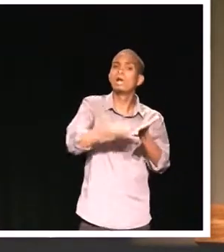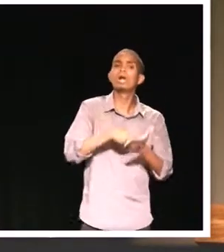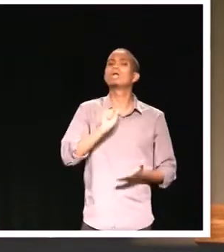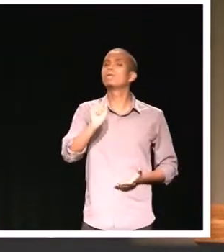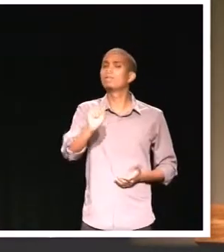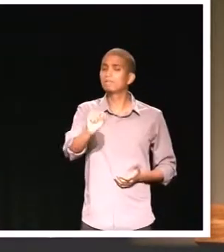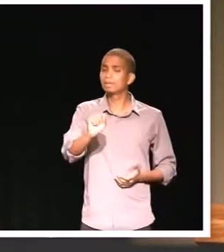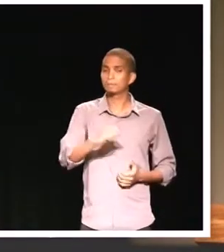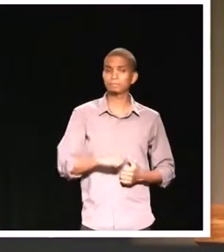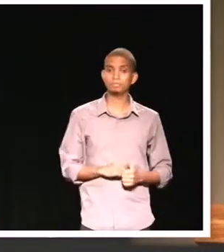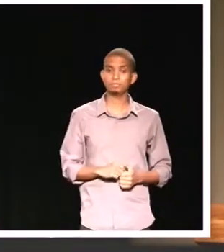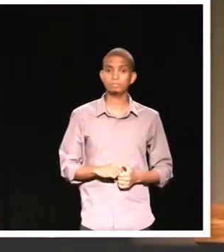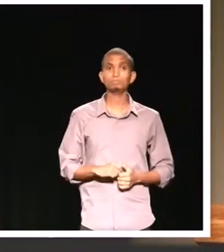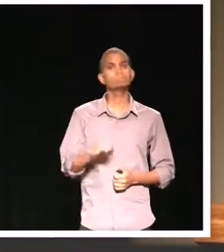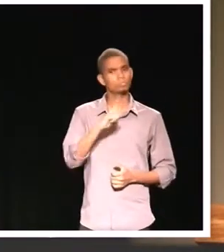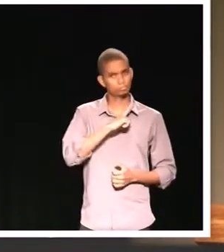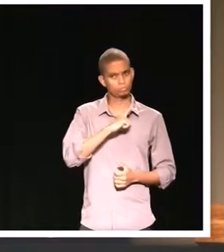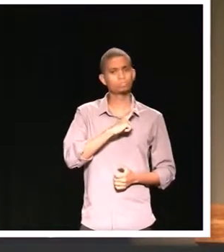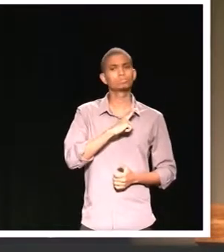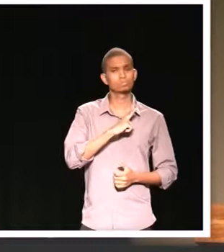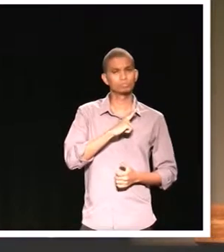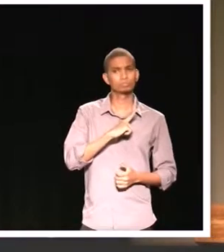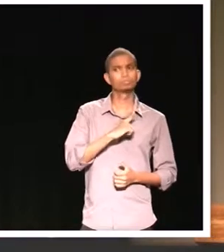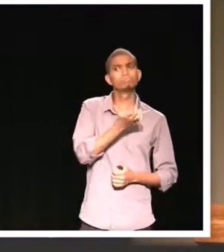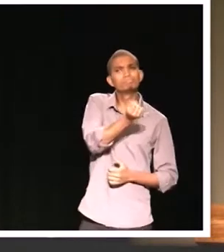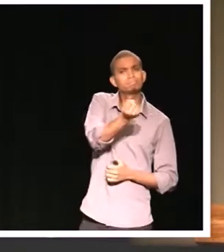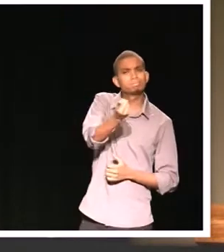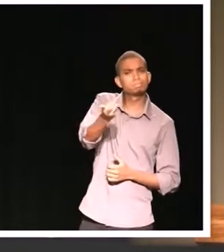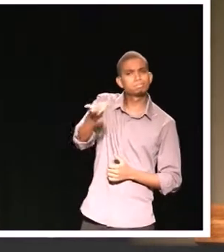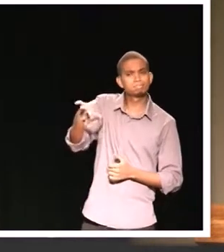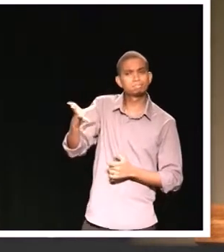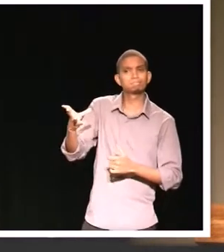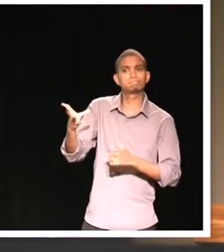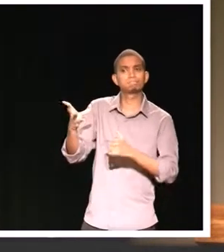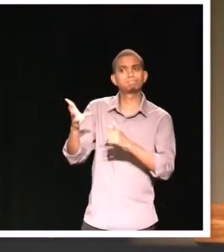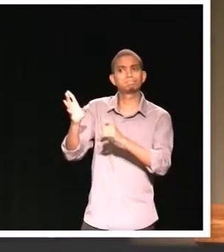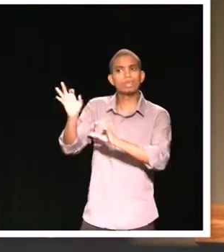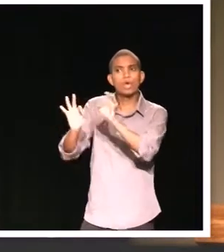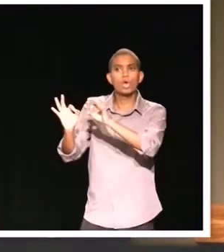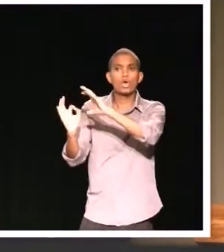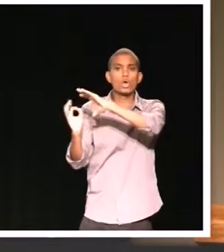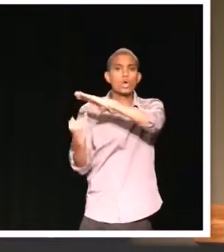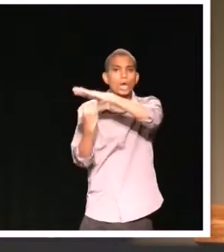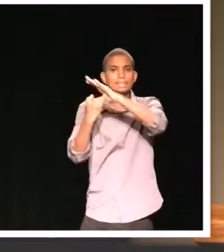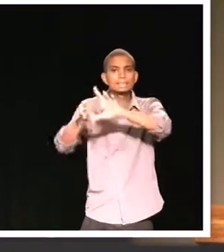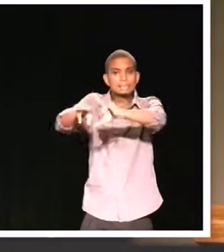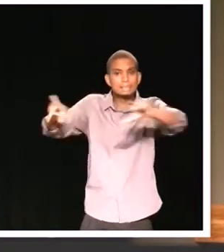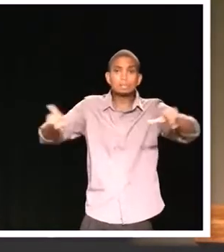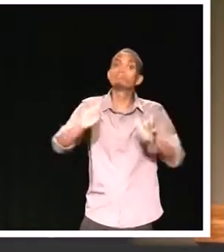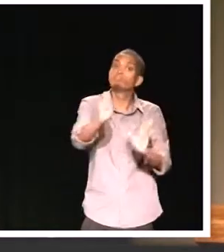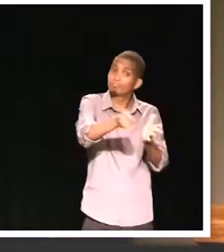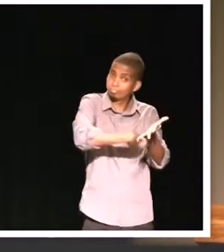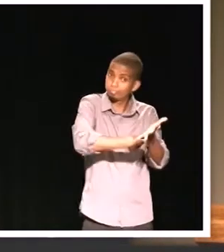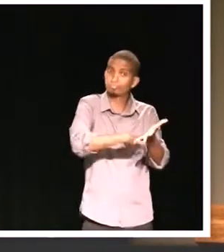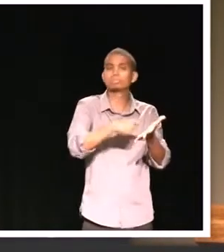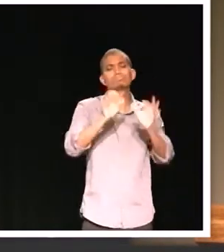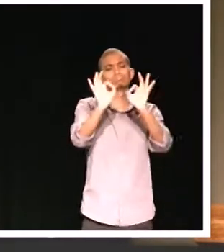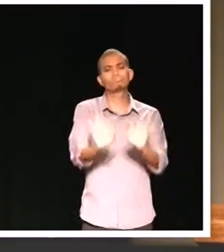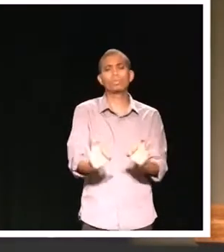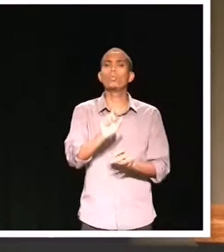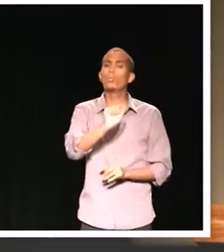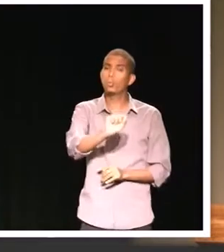por uma quantia enorme de organizações independentes e, em certa